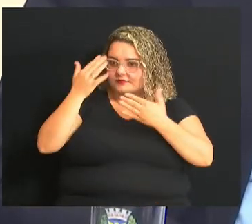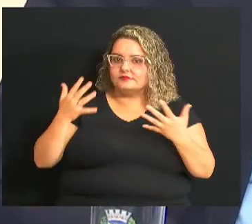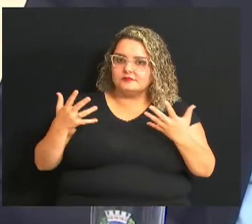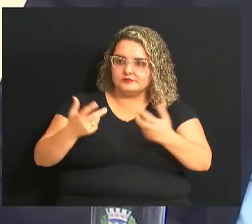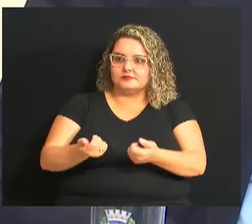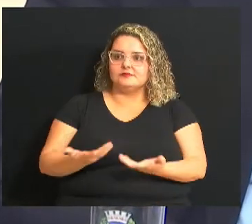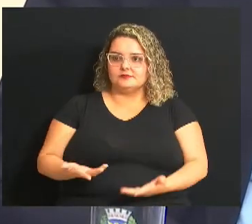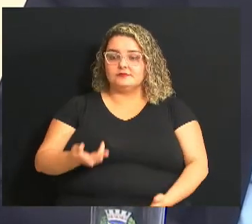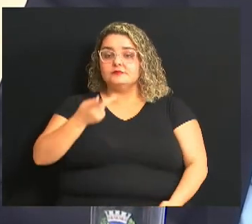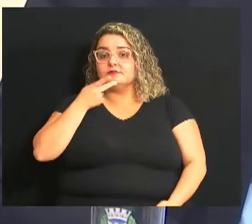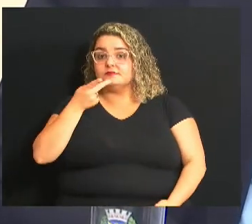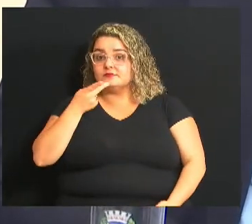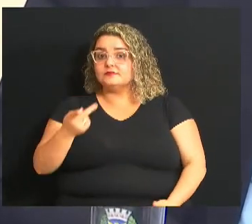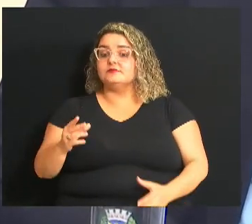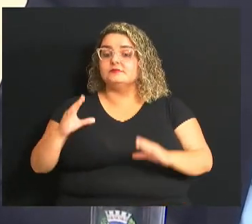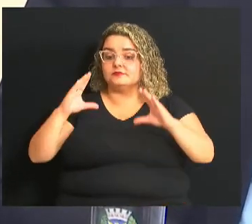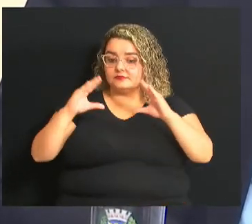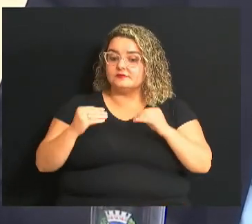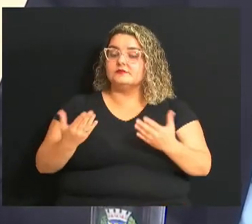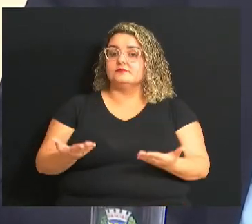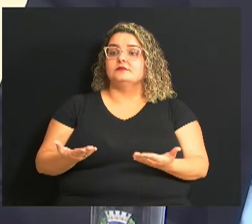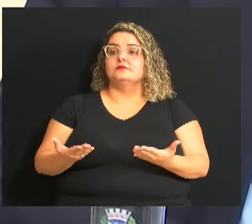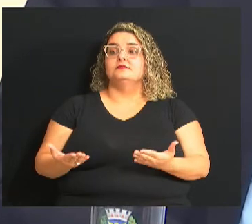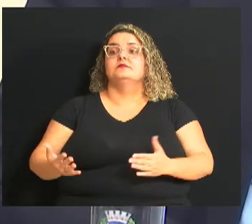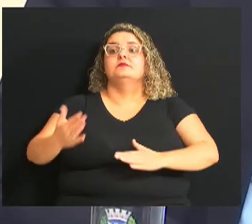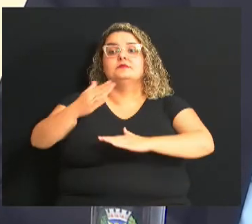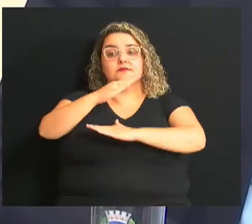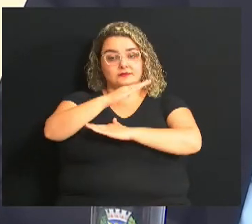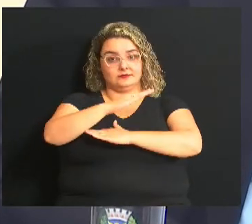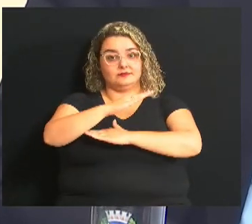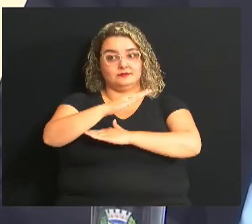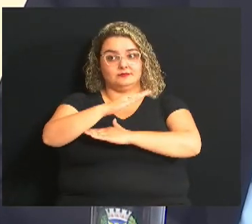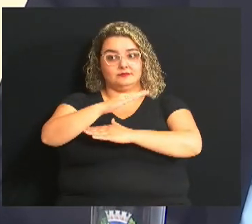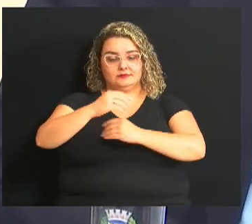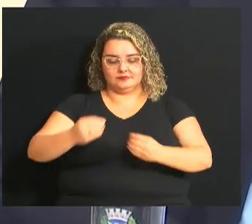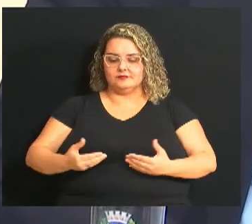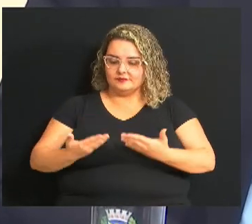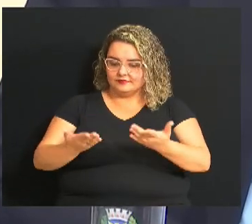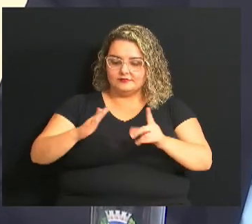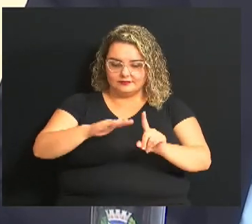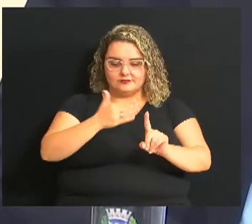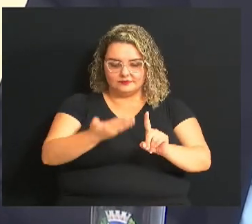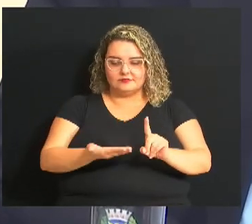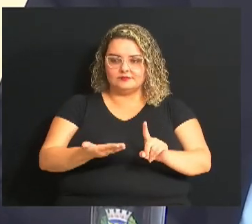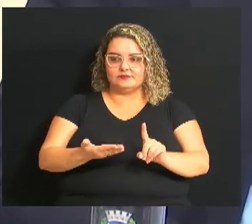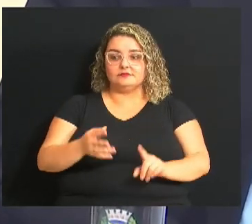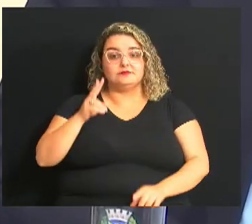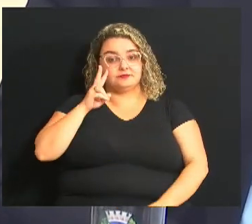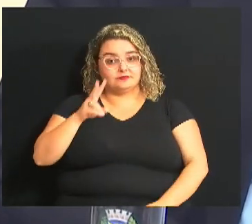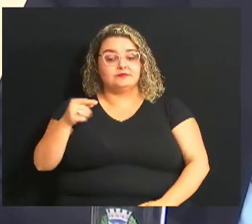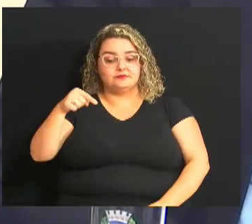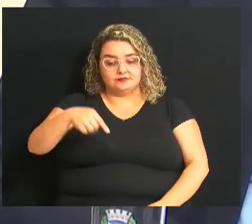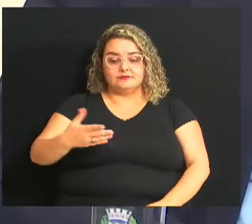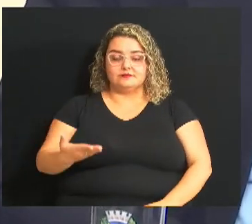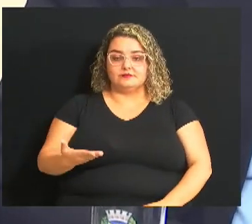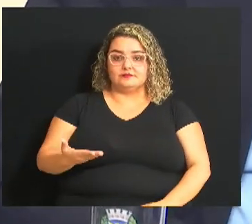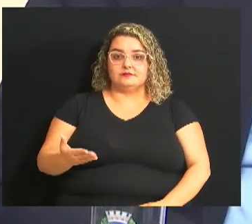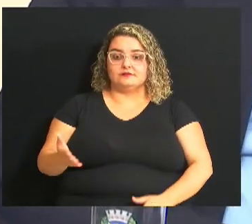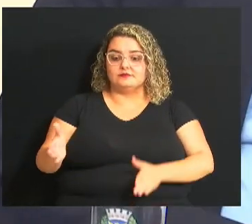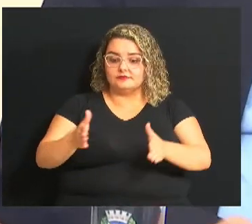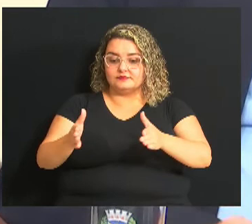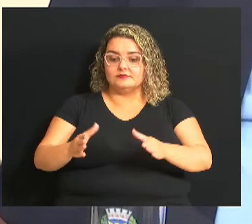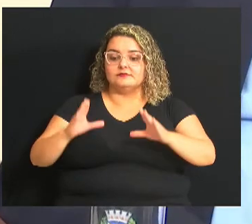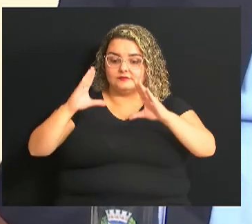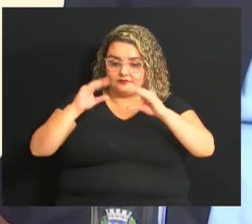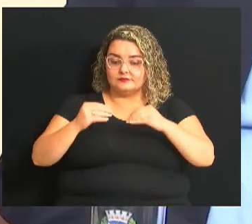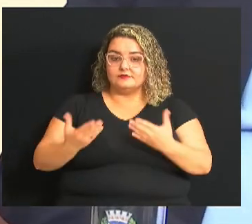realmente é uma noite em que a Câmara presta homenagens, e nós vimos aqui durante essa noite como